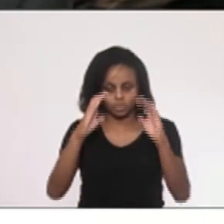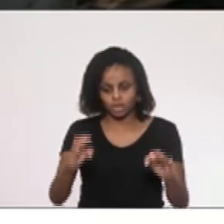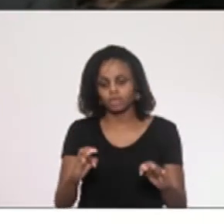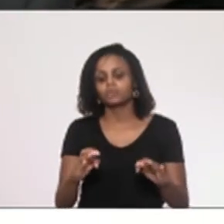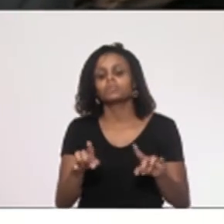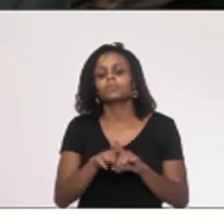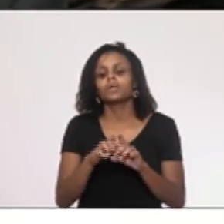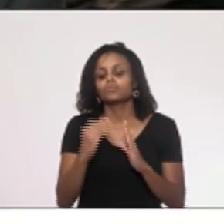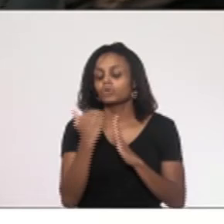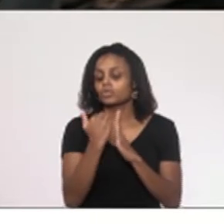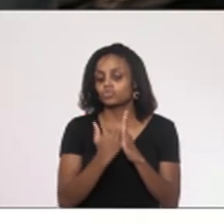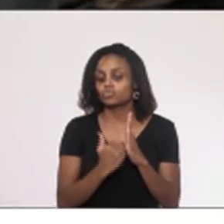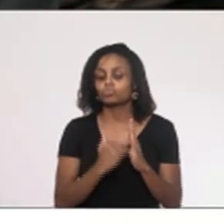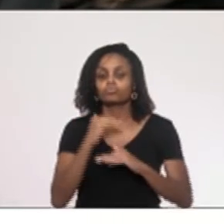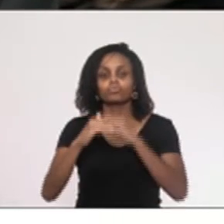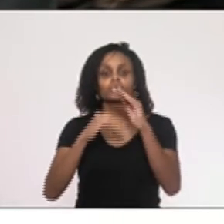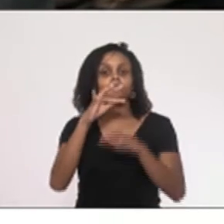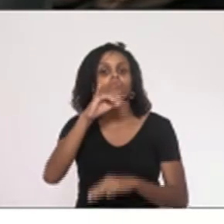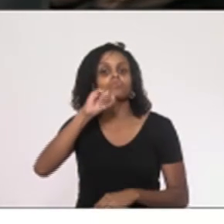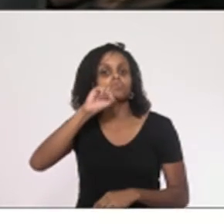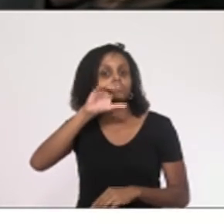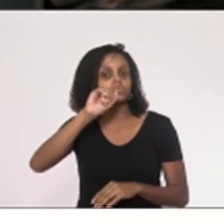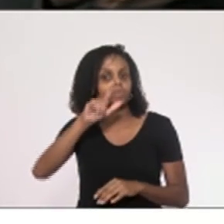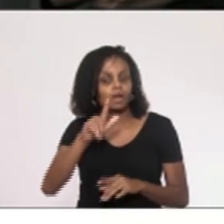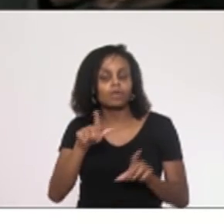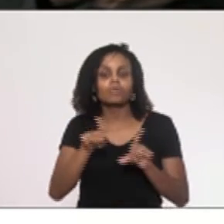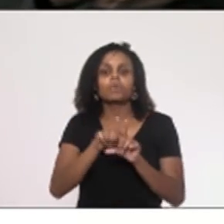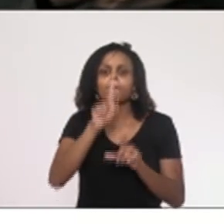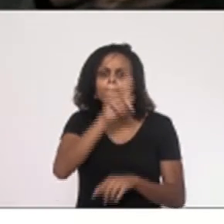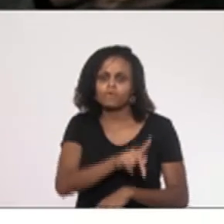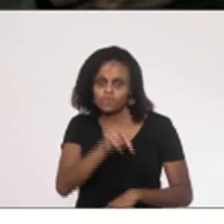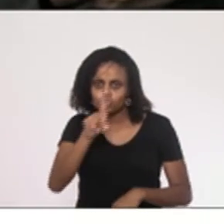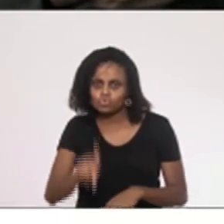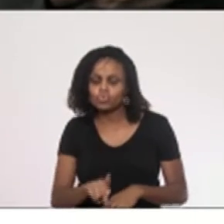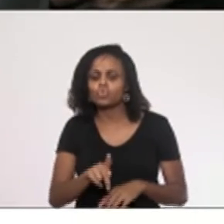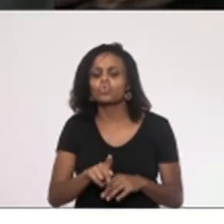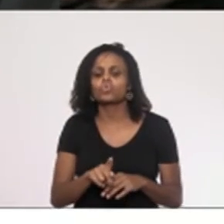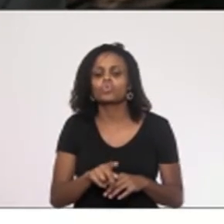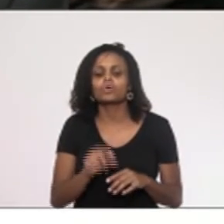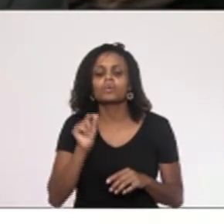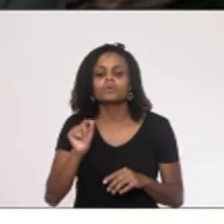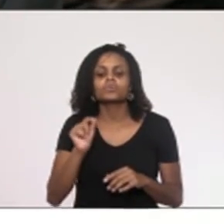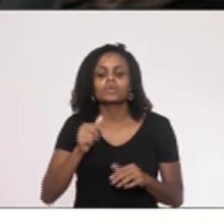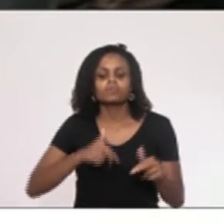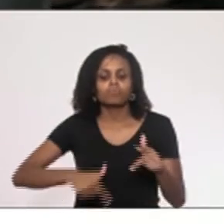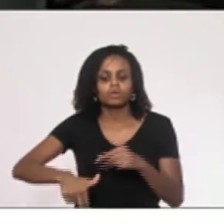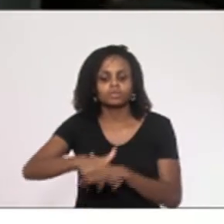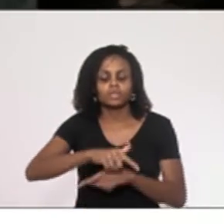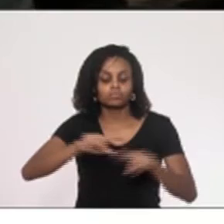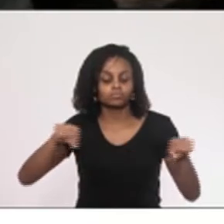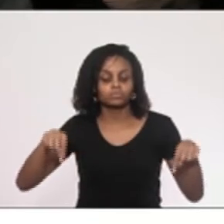regime de recuperação fiscal, da área de segurança, os professores, quem andar nas